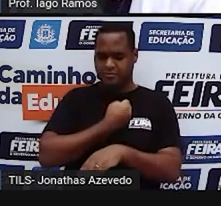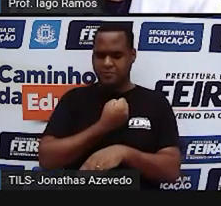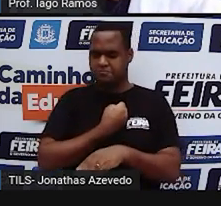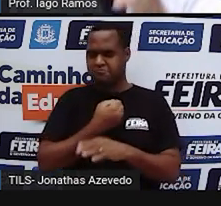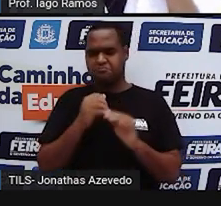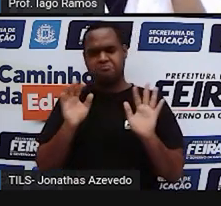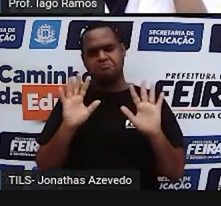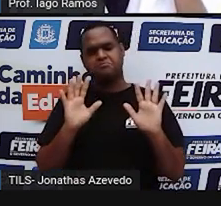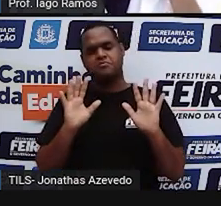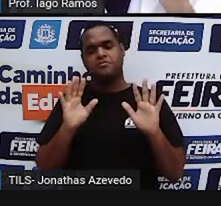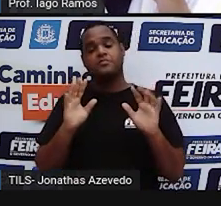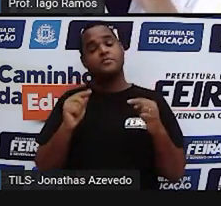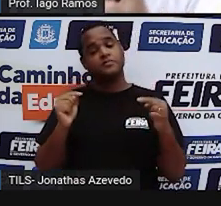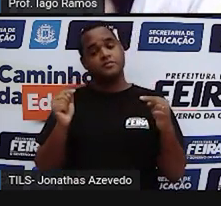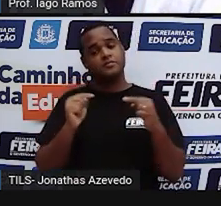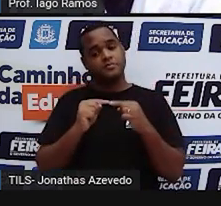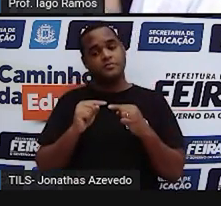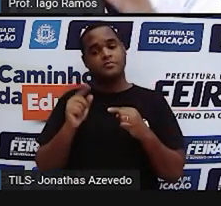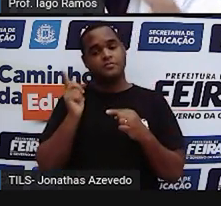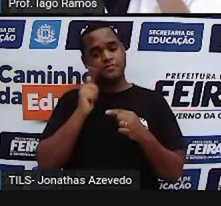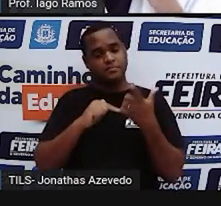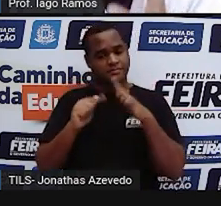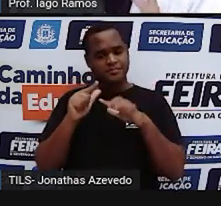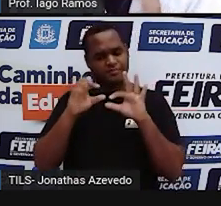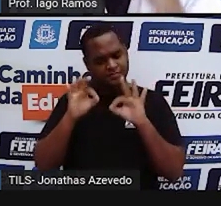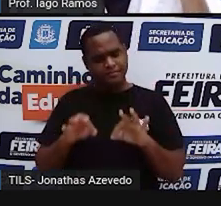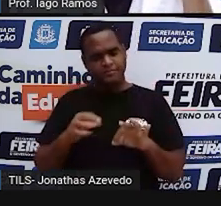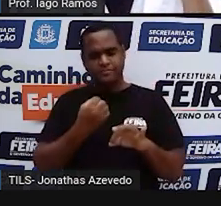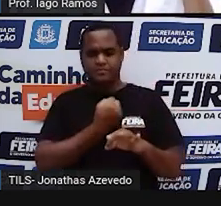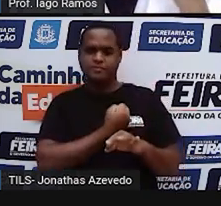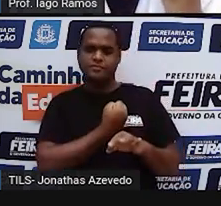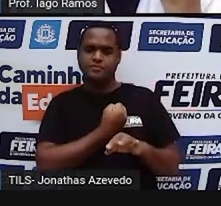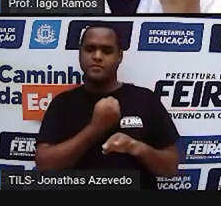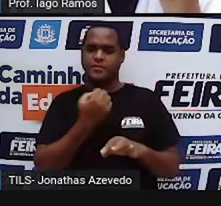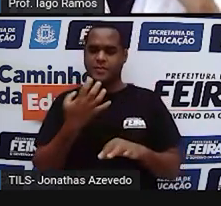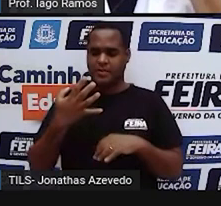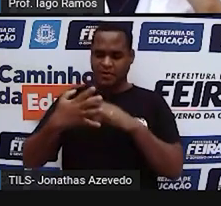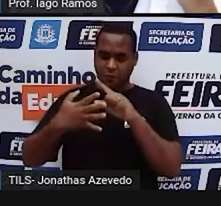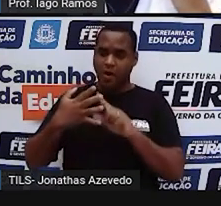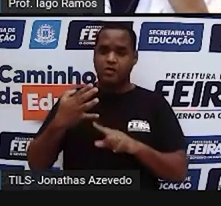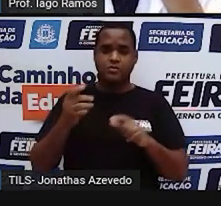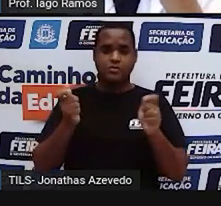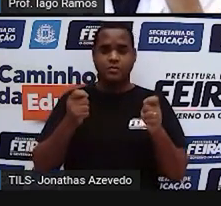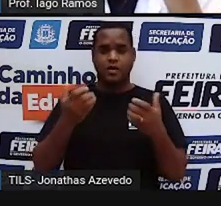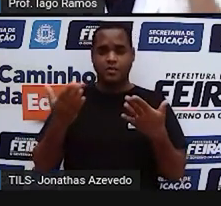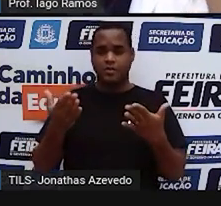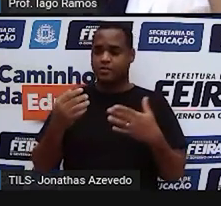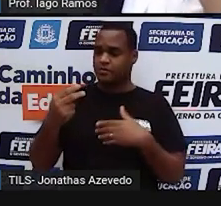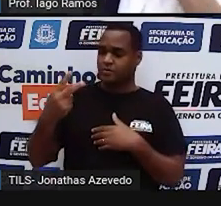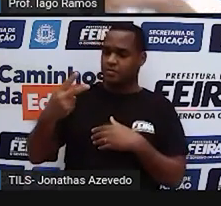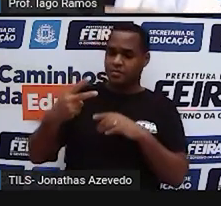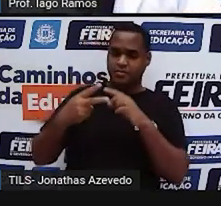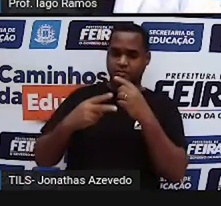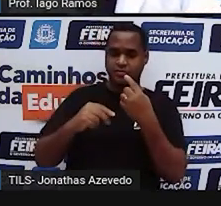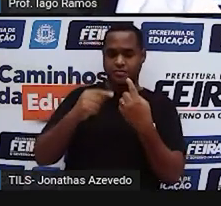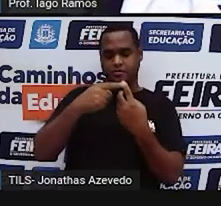e dá sempre o número de quatro algarismos onde os dois primeiros tem